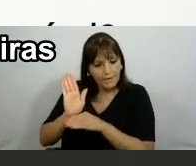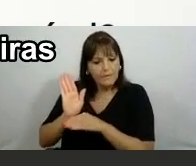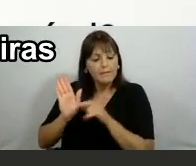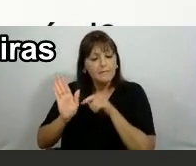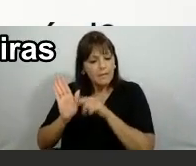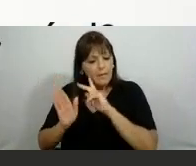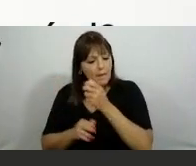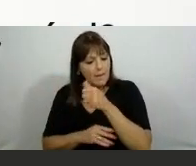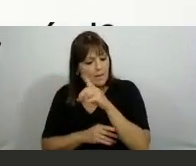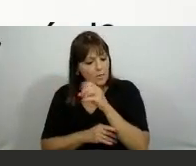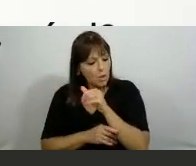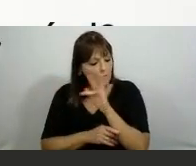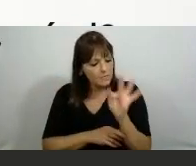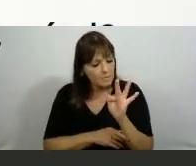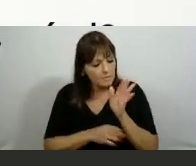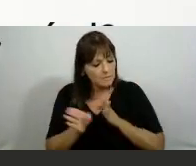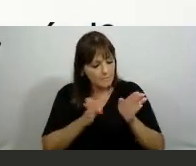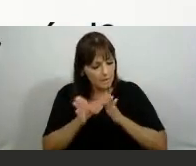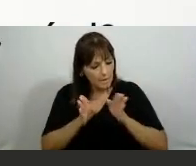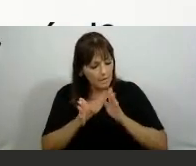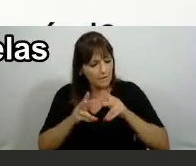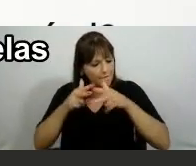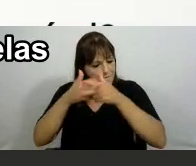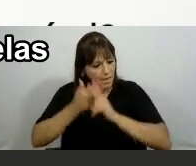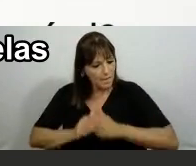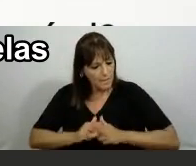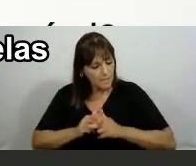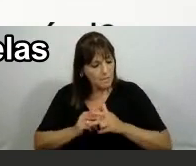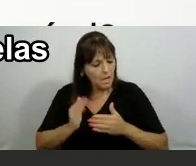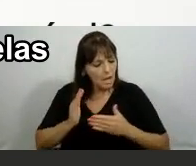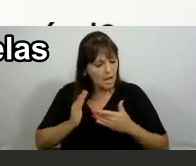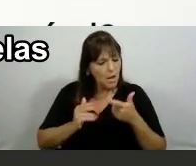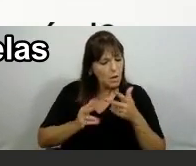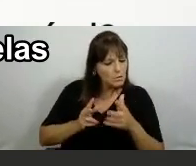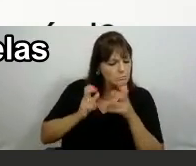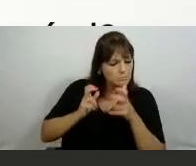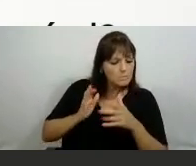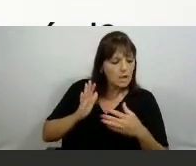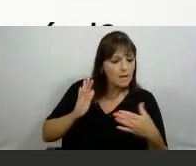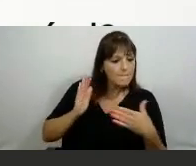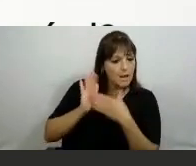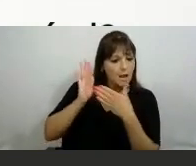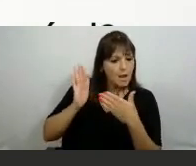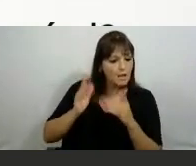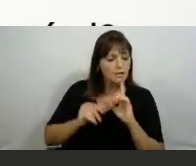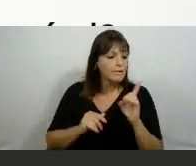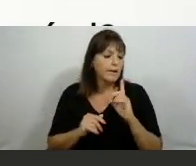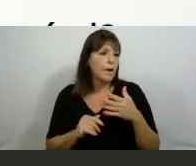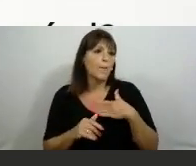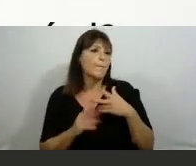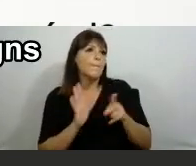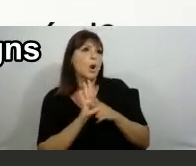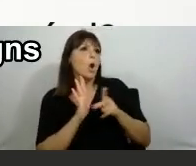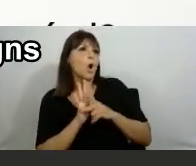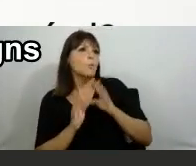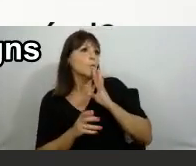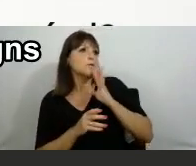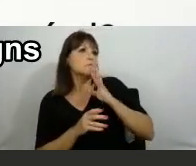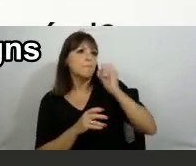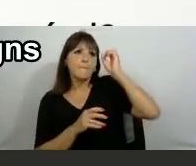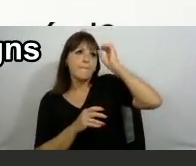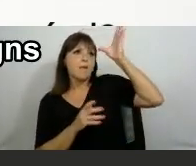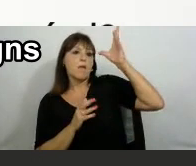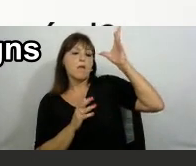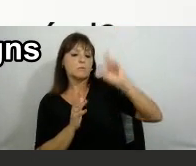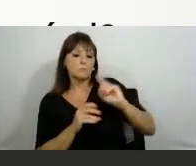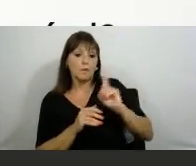consigo pontuar as barreiras e as evidências sem ser empírico, de novo, né, sem ir pelas vozes da minha cabeça. Eu me